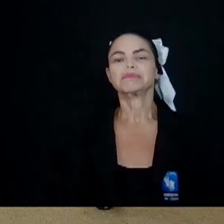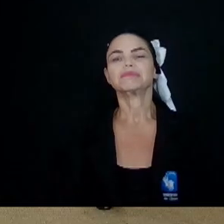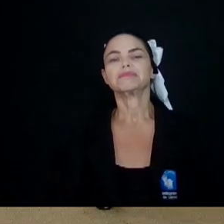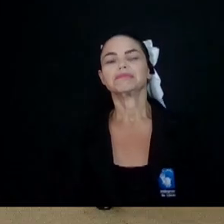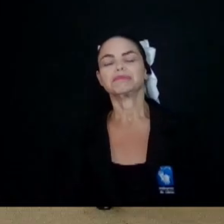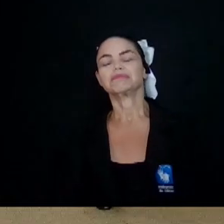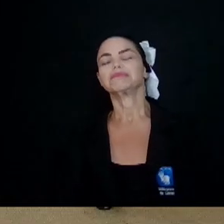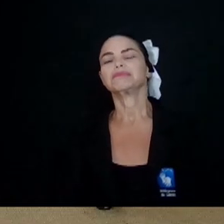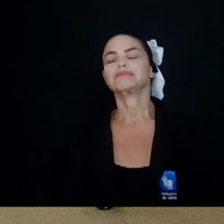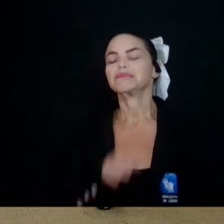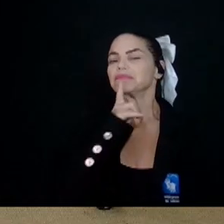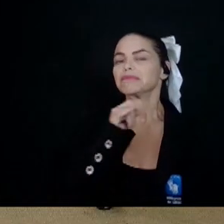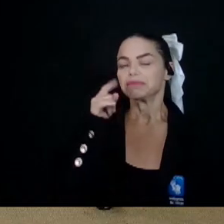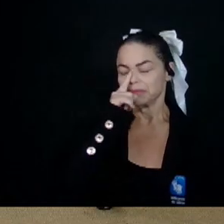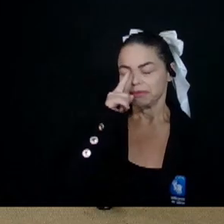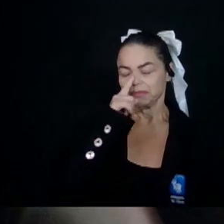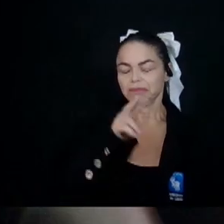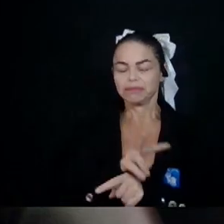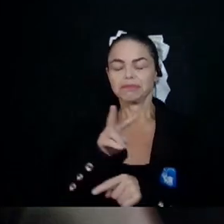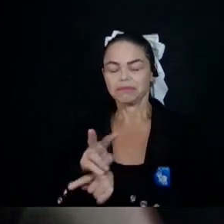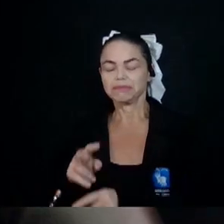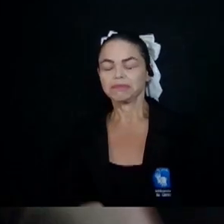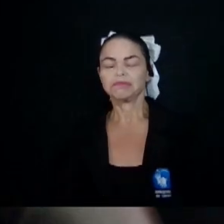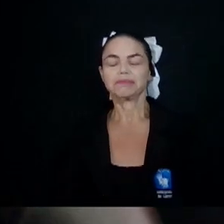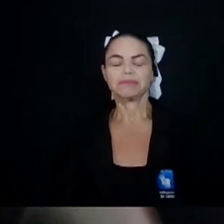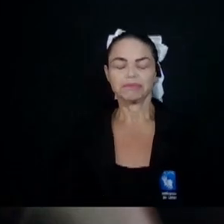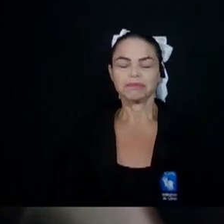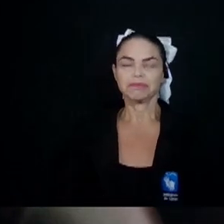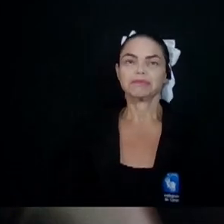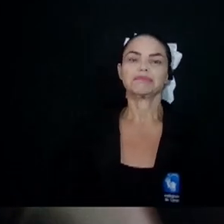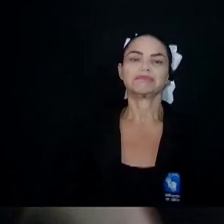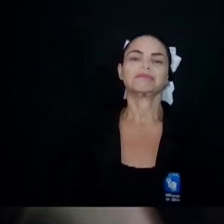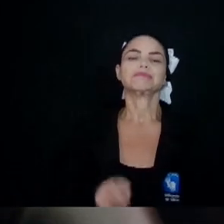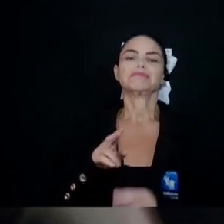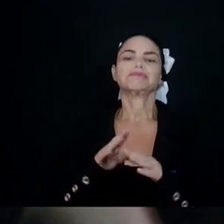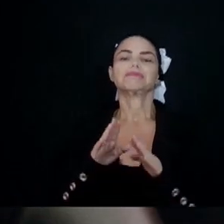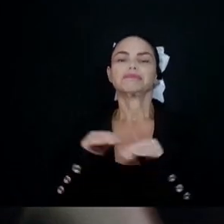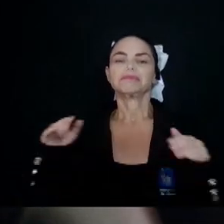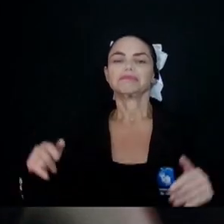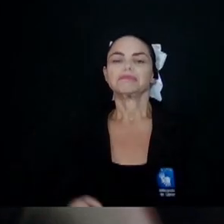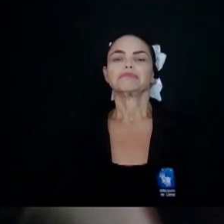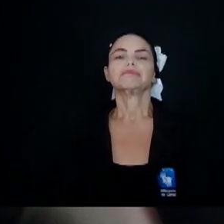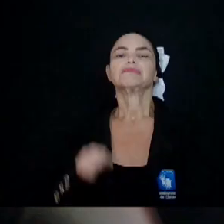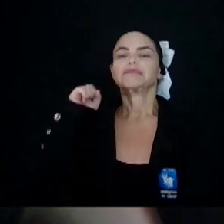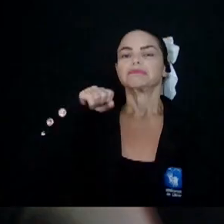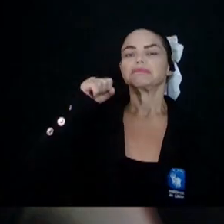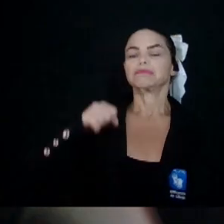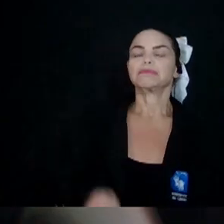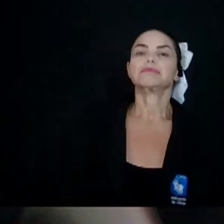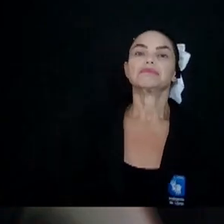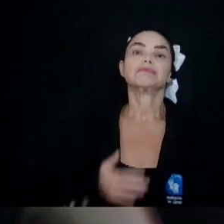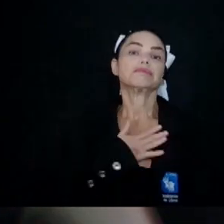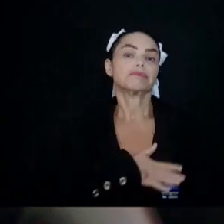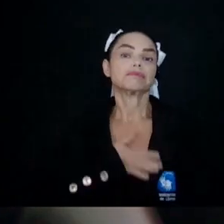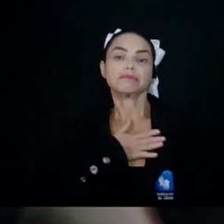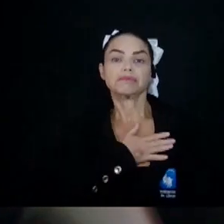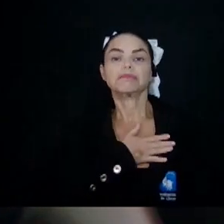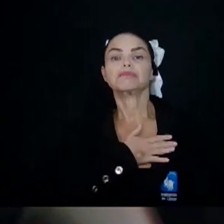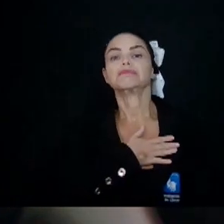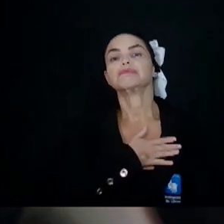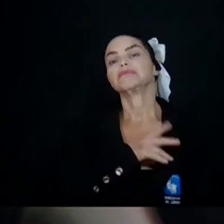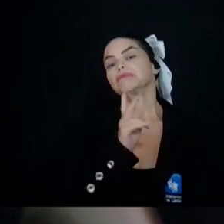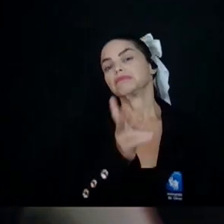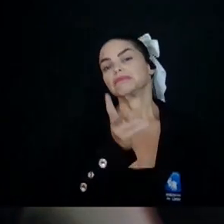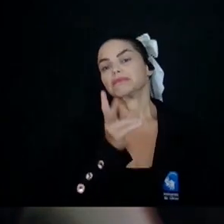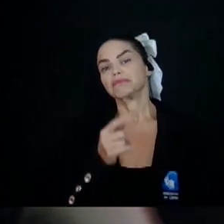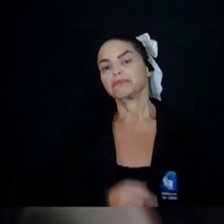para os cuidadores, né, para quem cuida das nossas crianças. Sim, gostaria de deixar sim que vocês